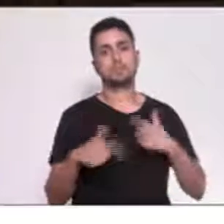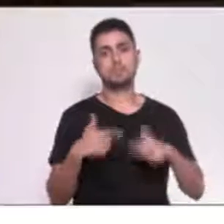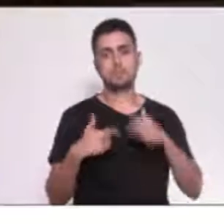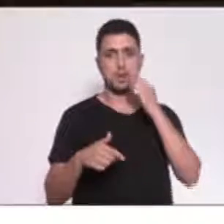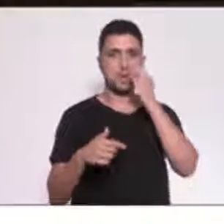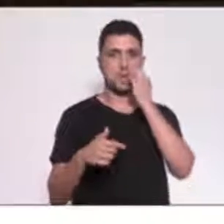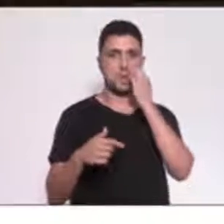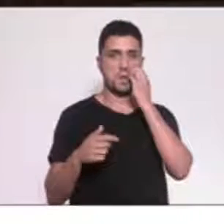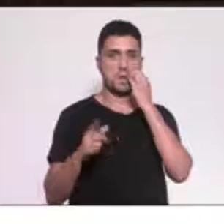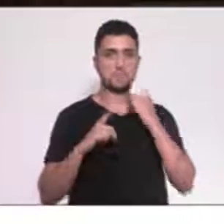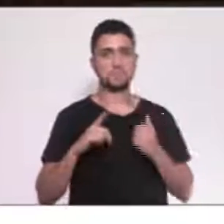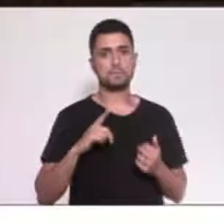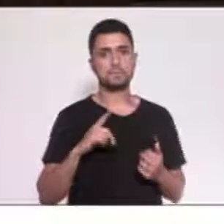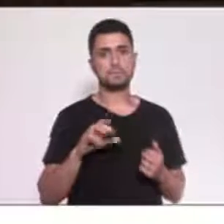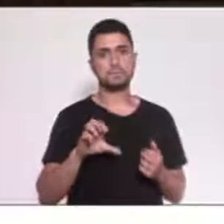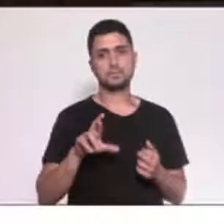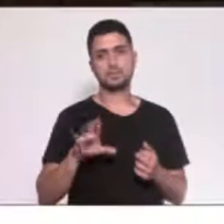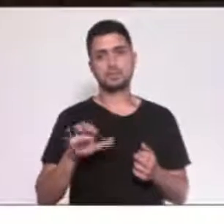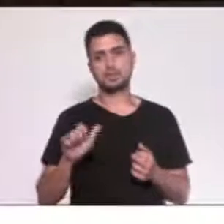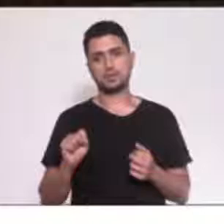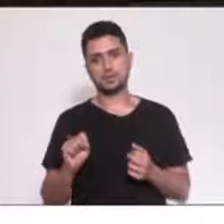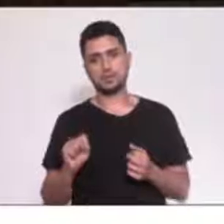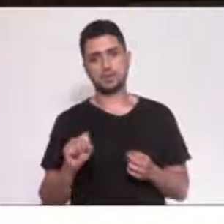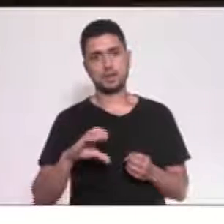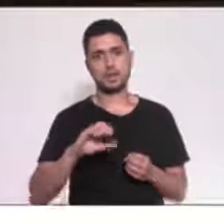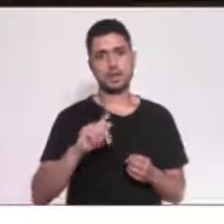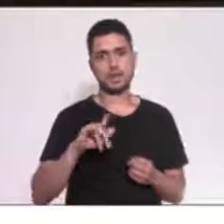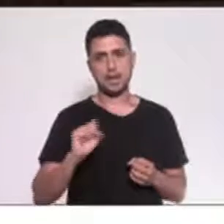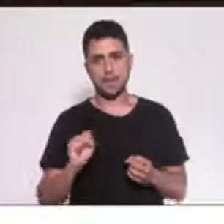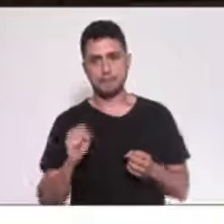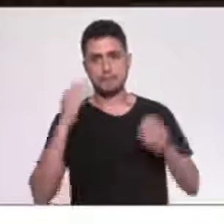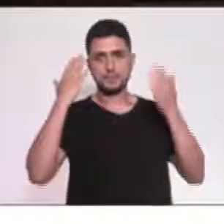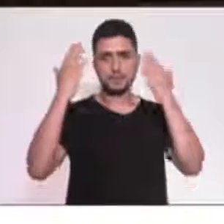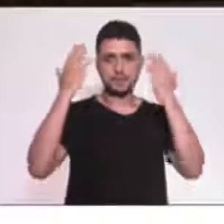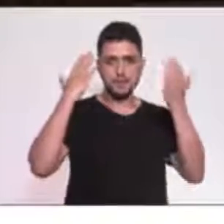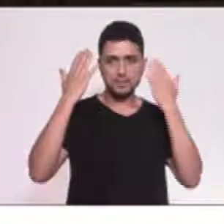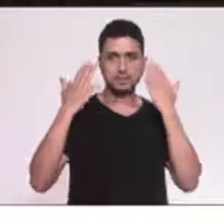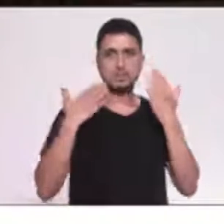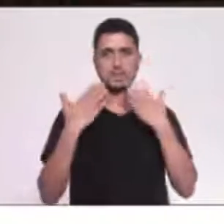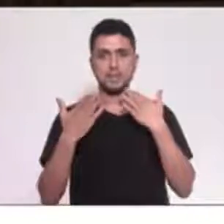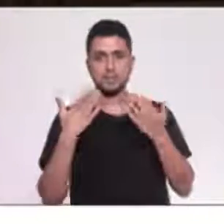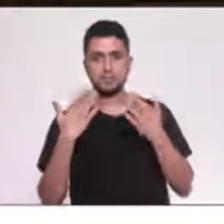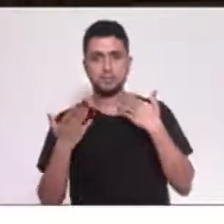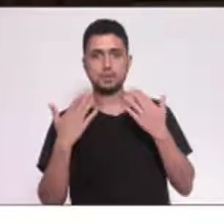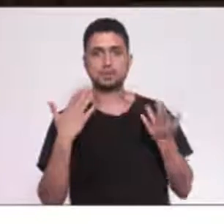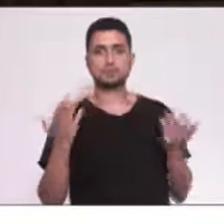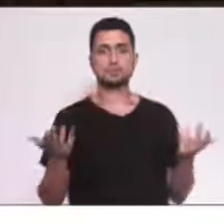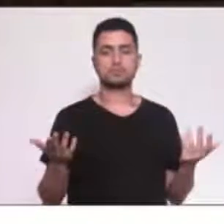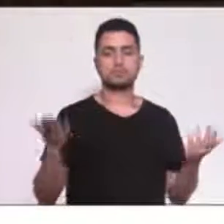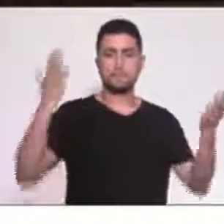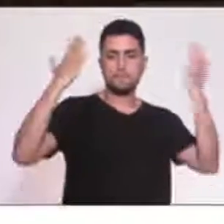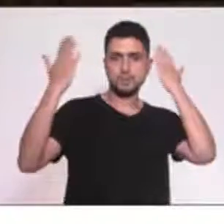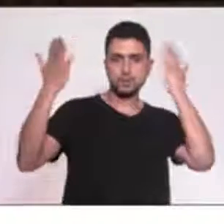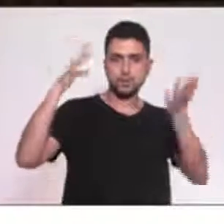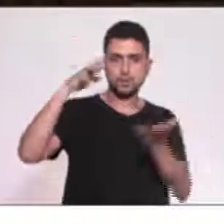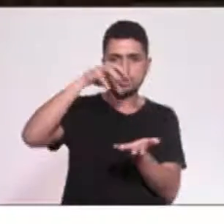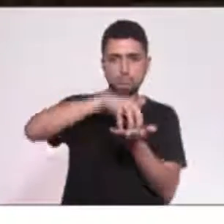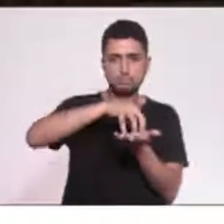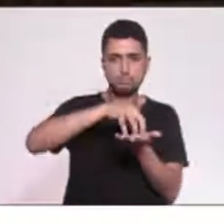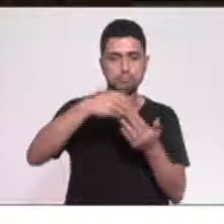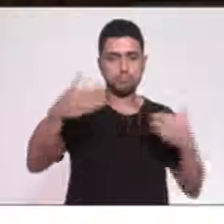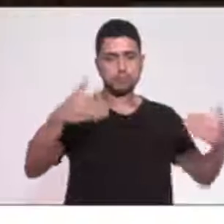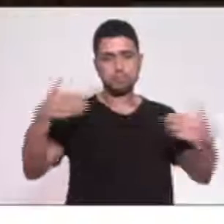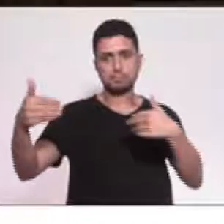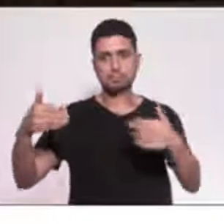vinculados os CRAs, os CREAs, os CAPs, os CAPSIS, os CAPSAD, aos entes municipais ou estaduais?